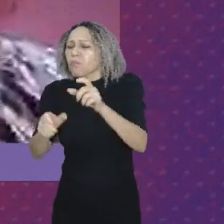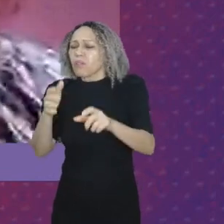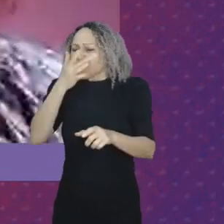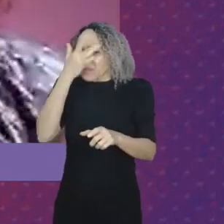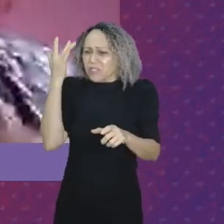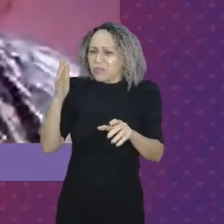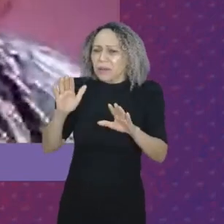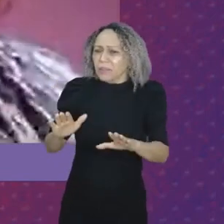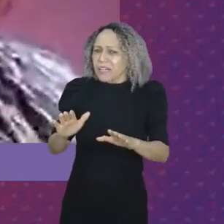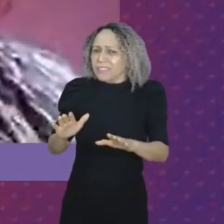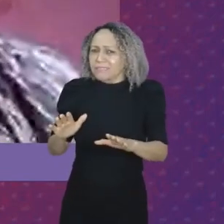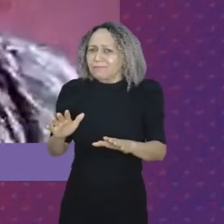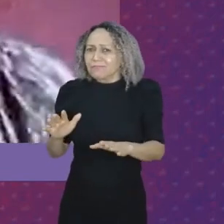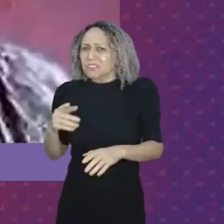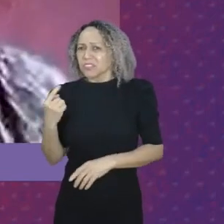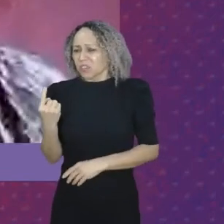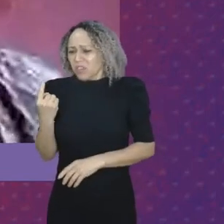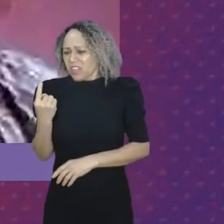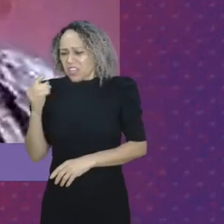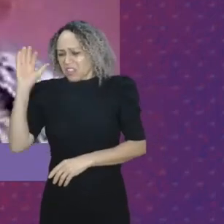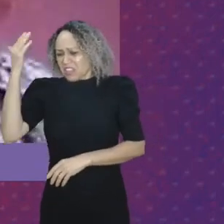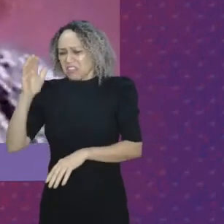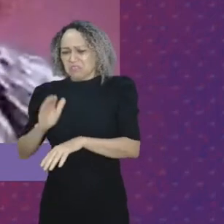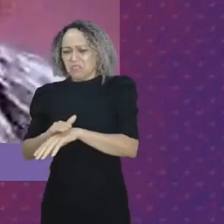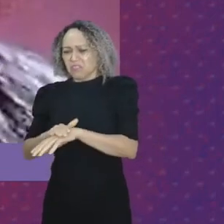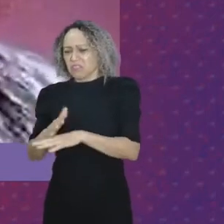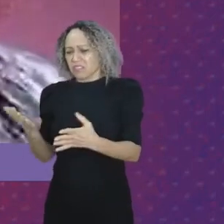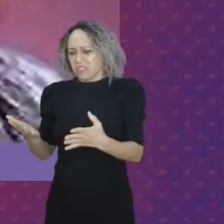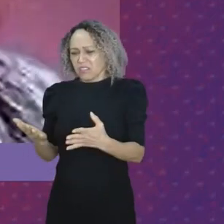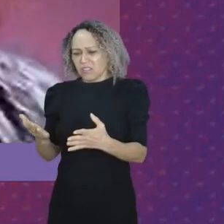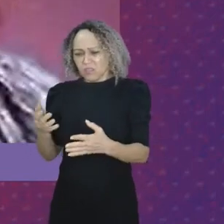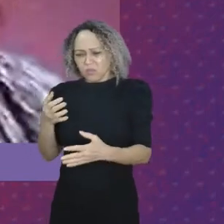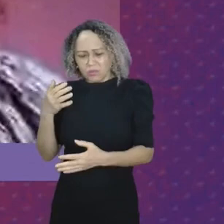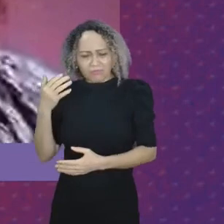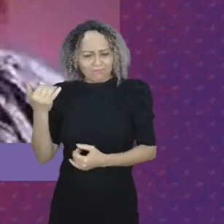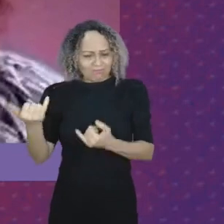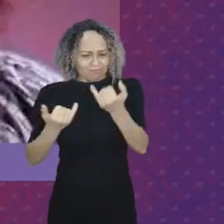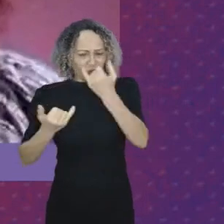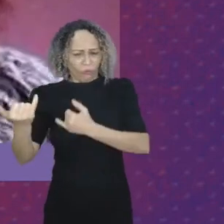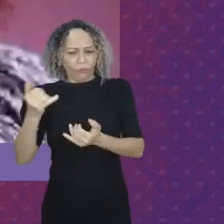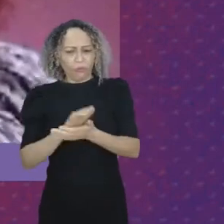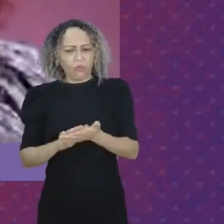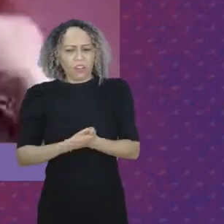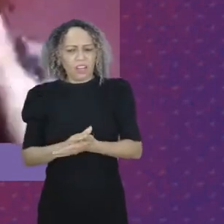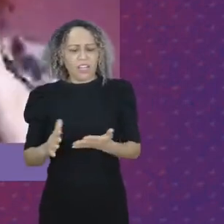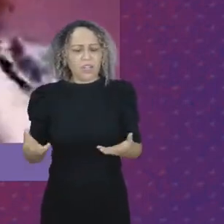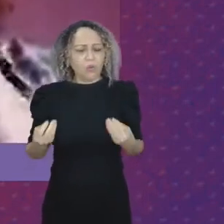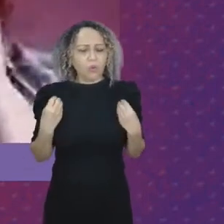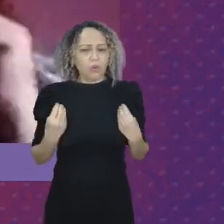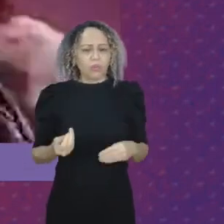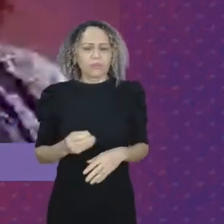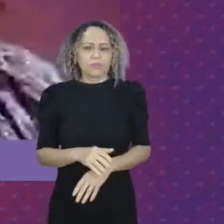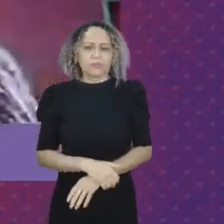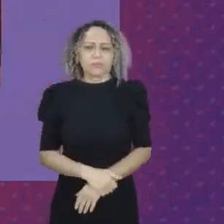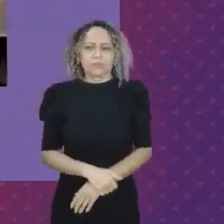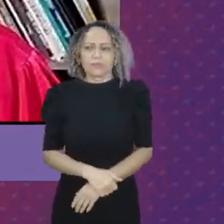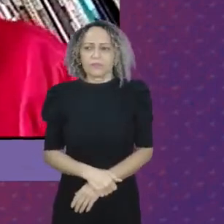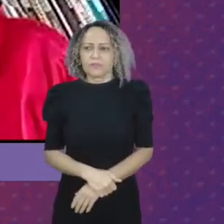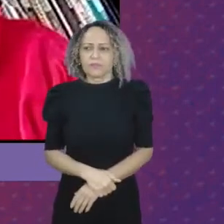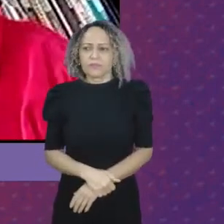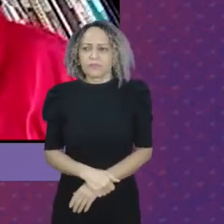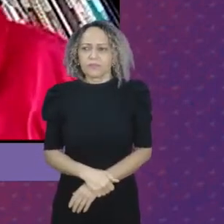se eu respondi ou se eu botei mais pimenta no caldeirão, mas... Eu acho que seguindo na linha que o Cacau